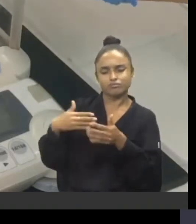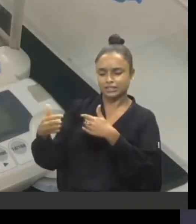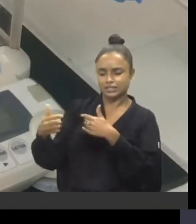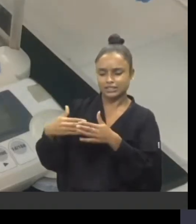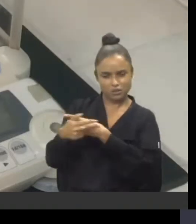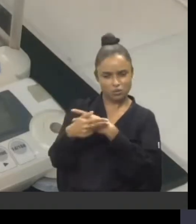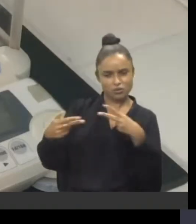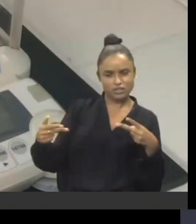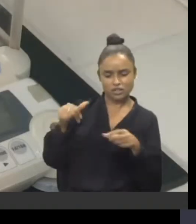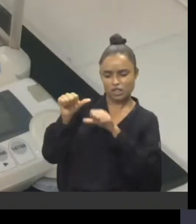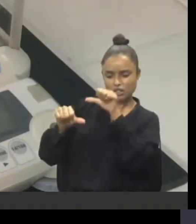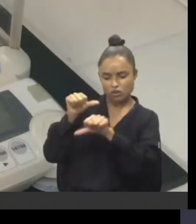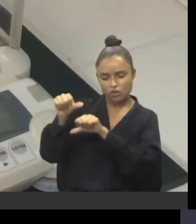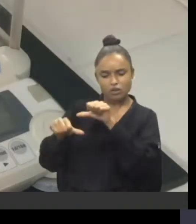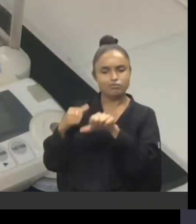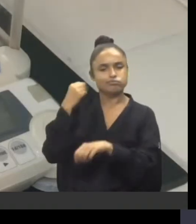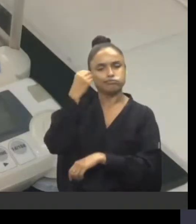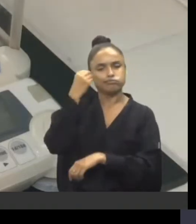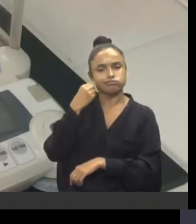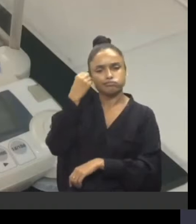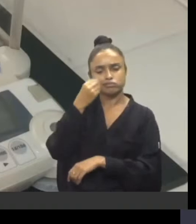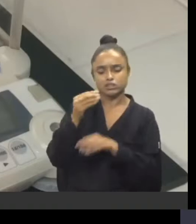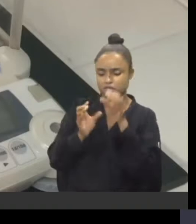troca durante a realização do experimento.